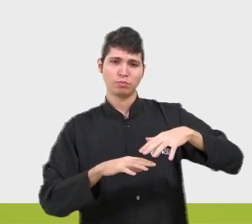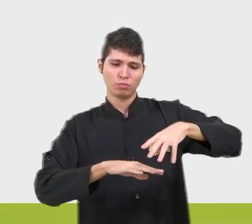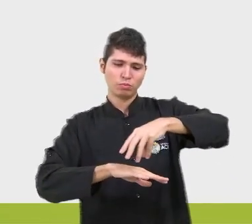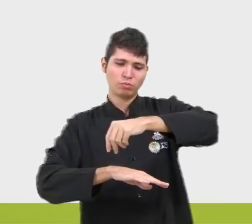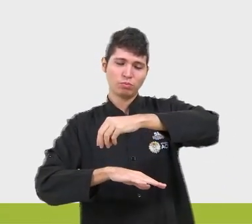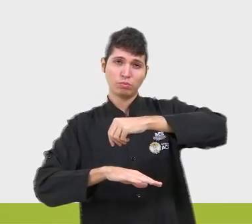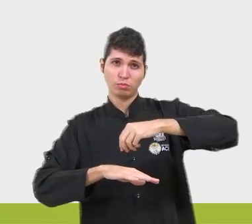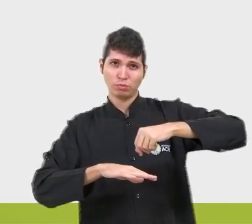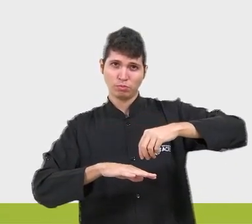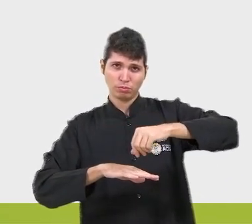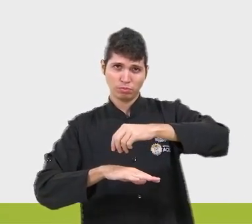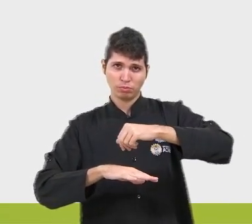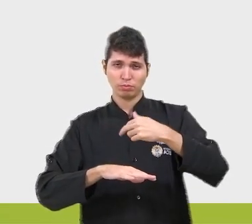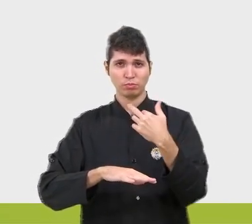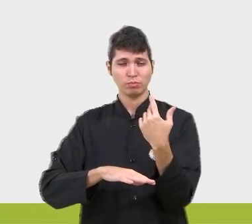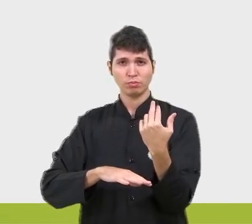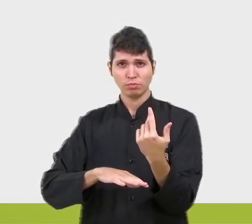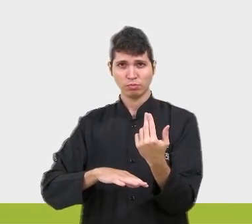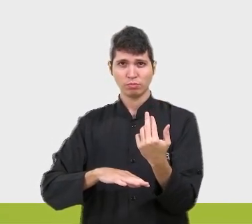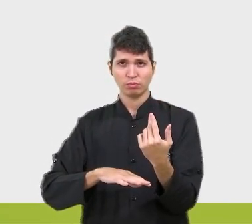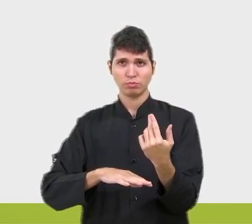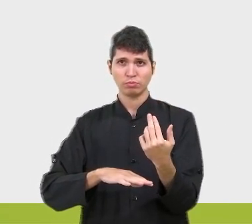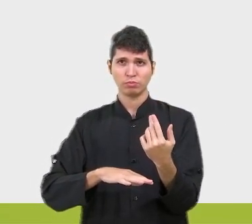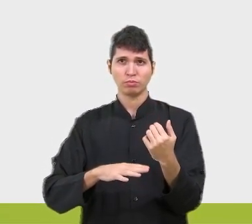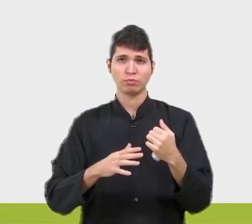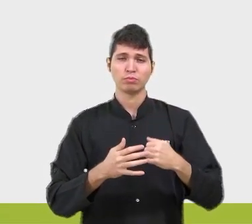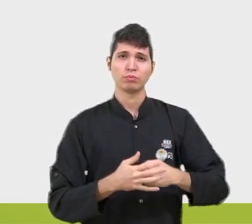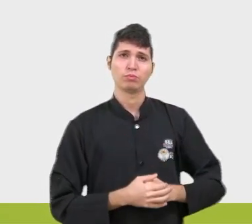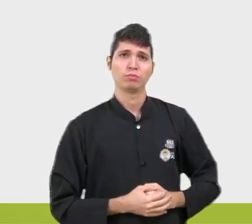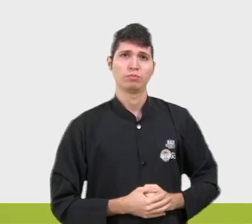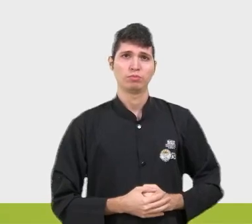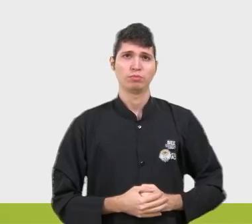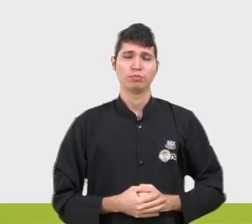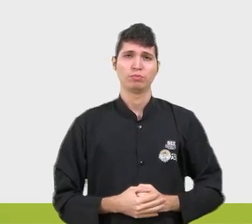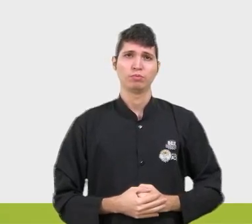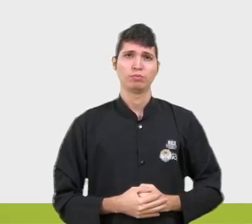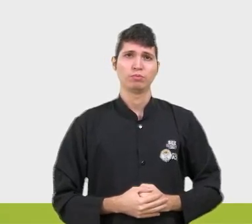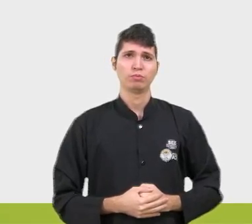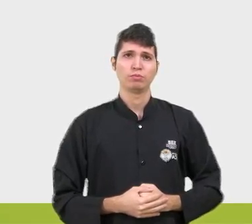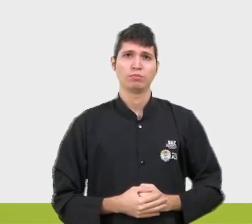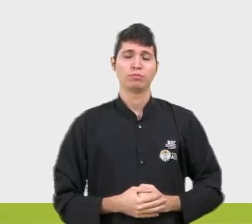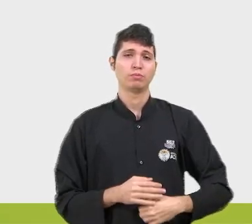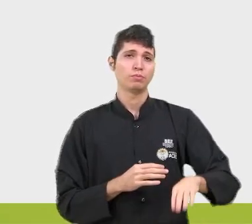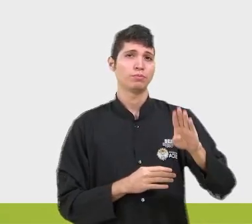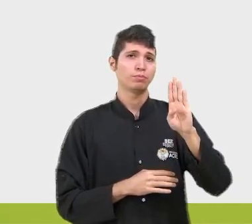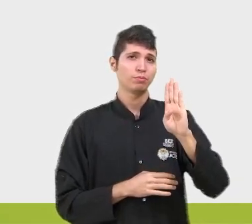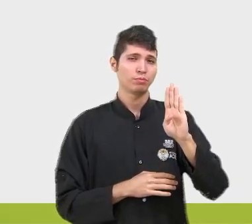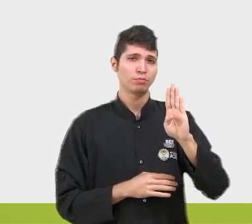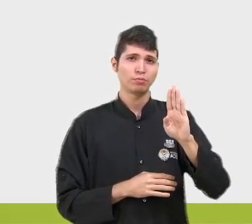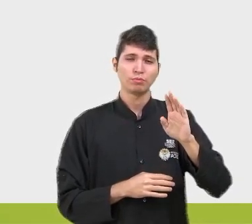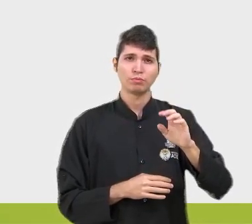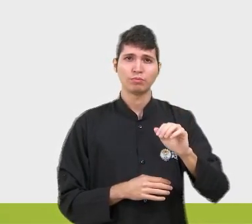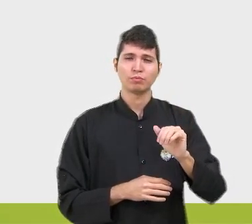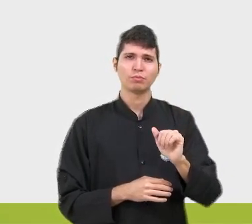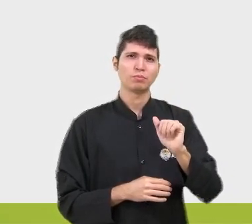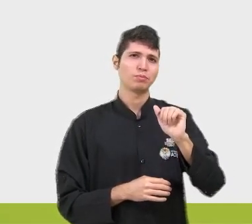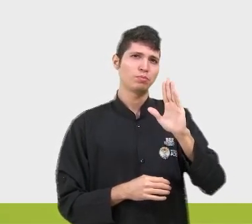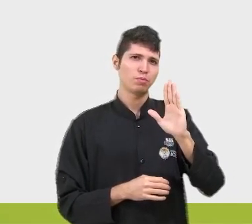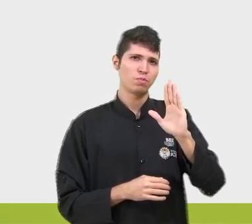para vocês, falamos sobre formações geológicas e feições geomorfológicas, né? B, maior densidade do